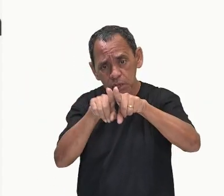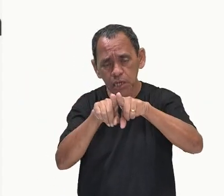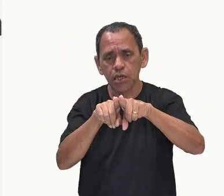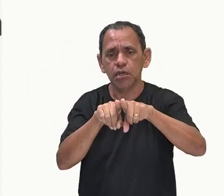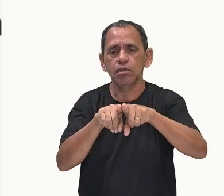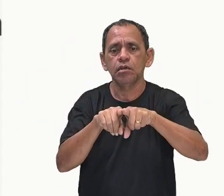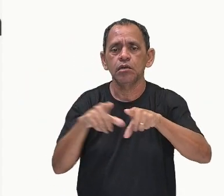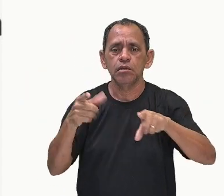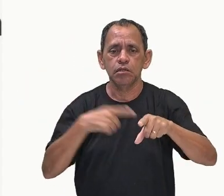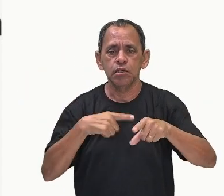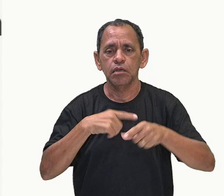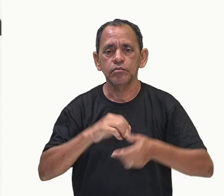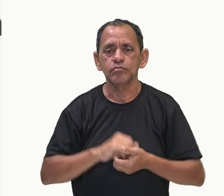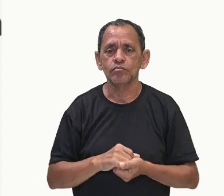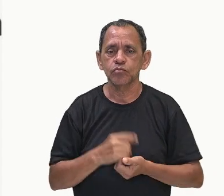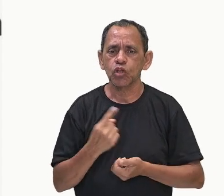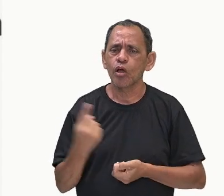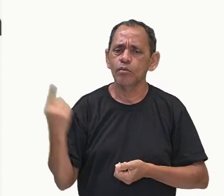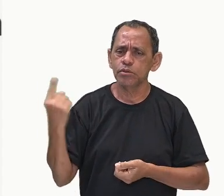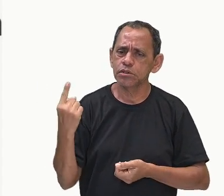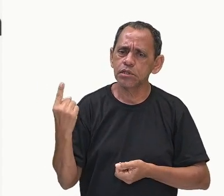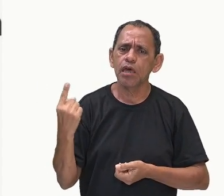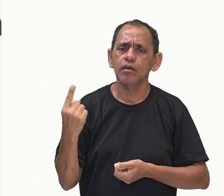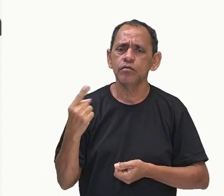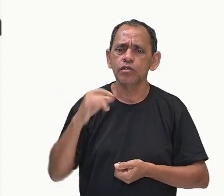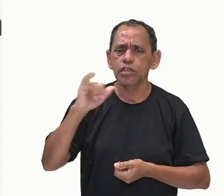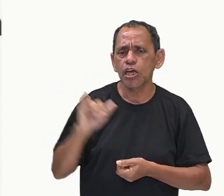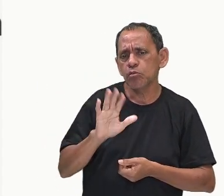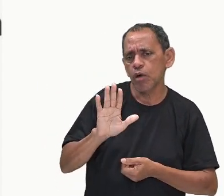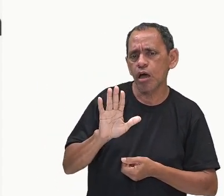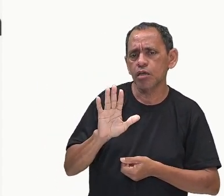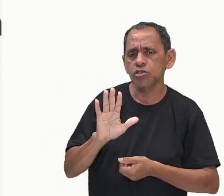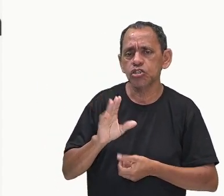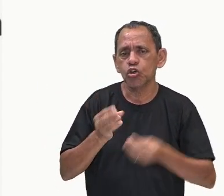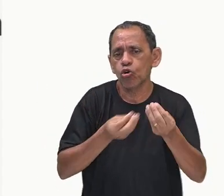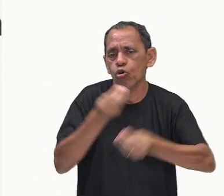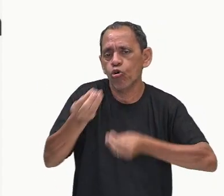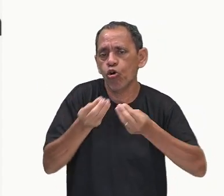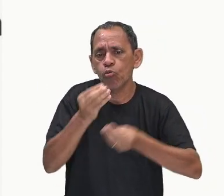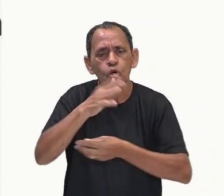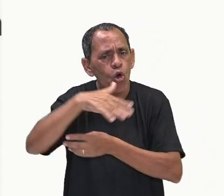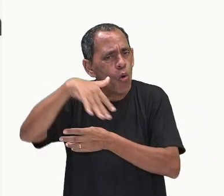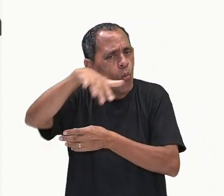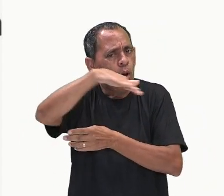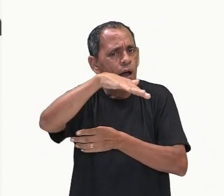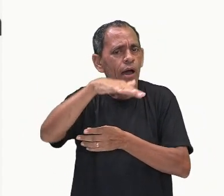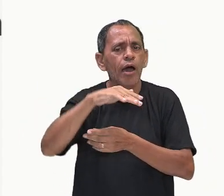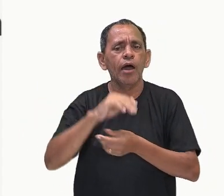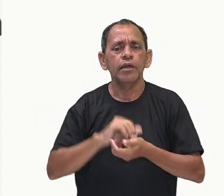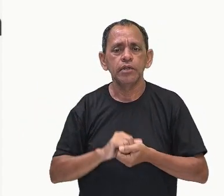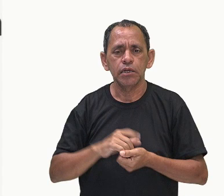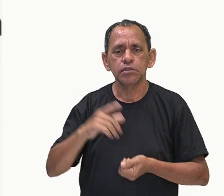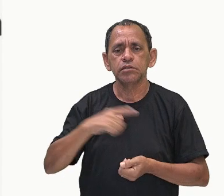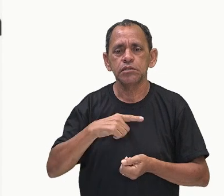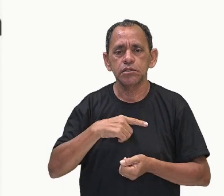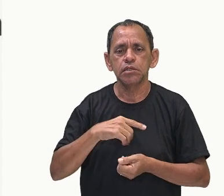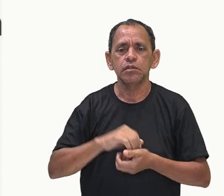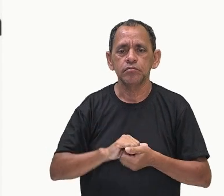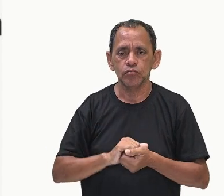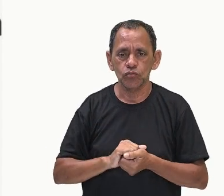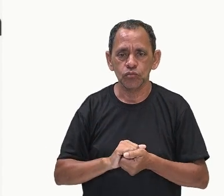temos aí na descrição, né? Observe na figura acima que o cilindro é formado por uma região do espaço que fica entre duas